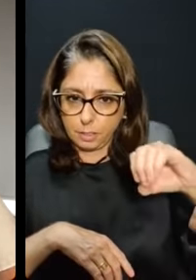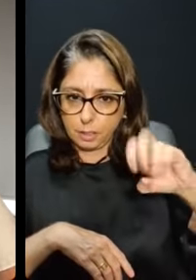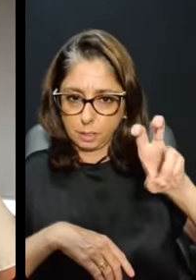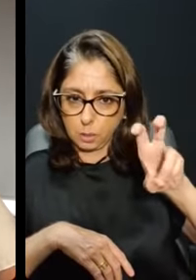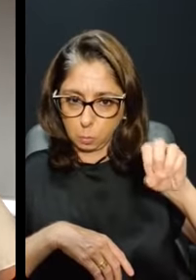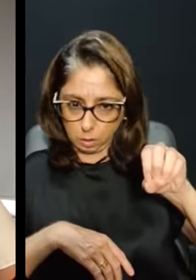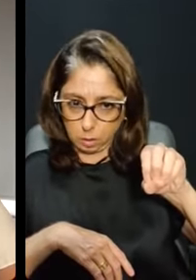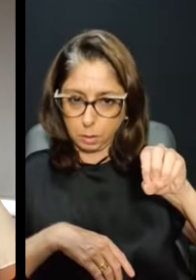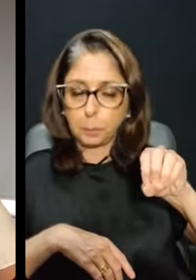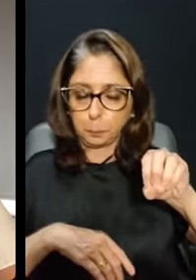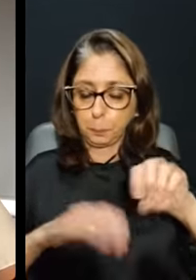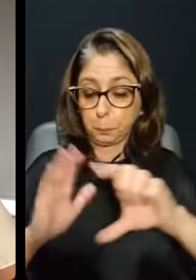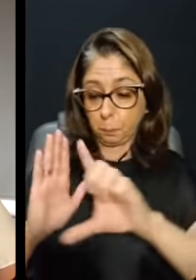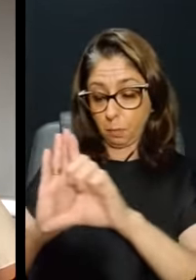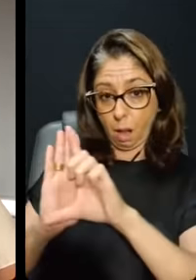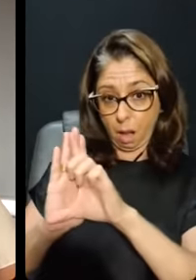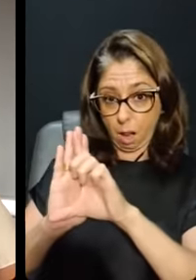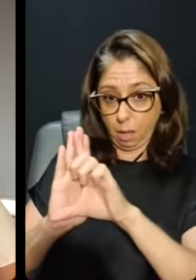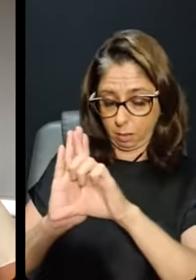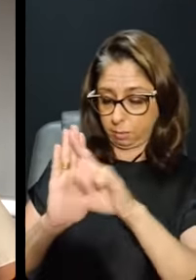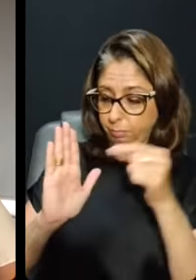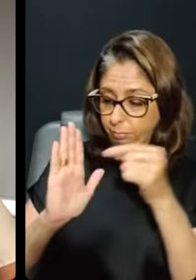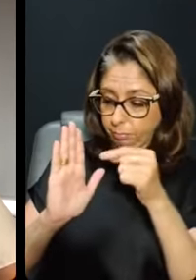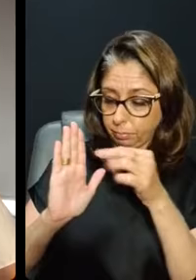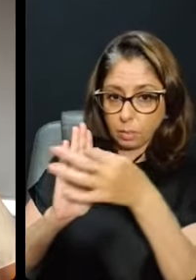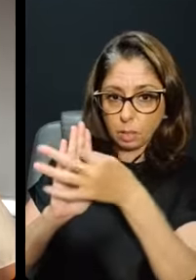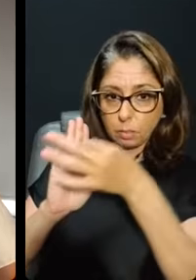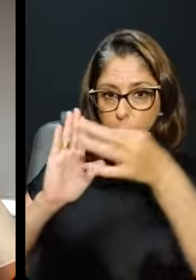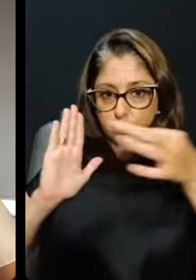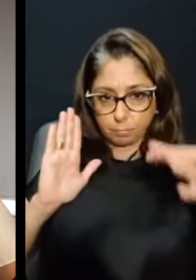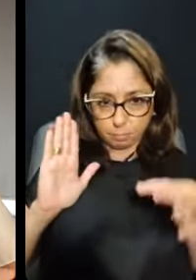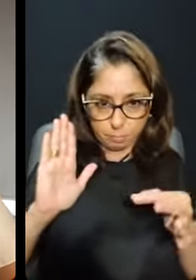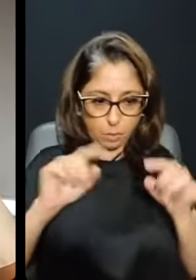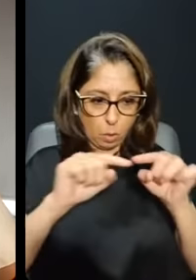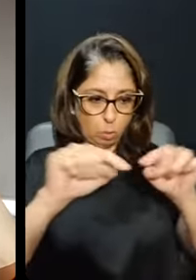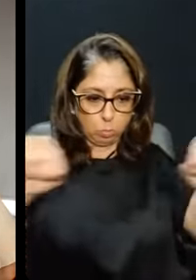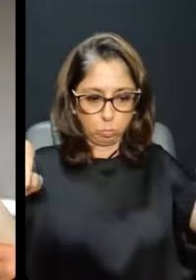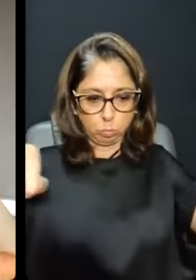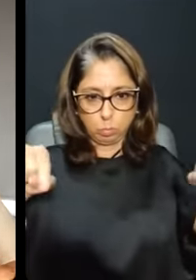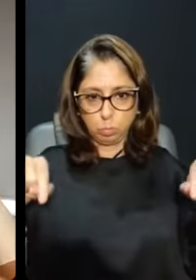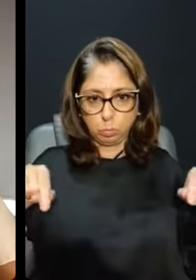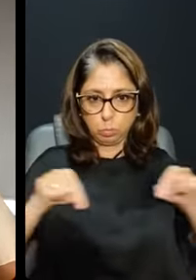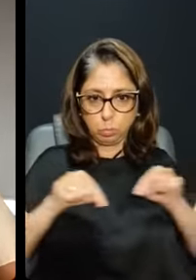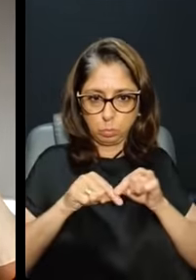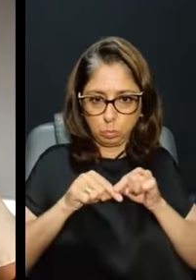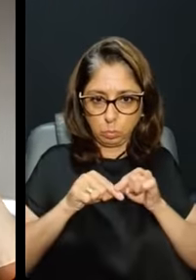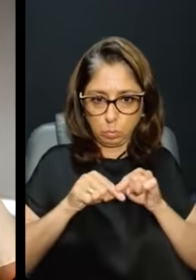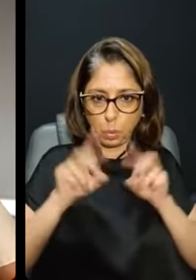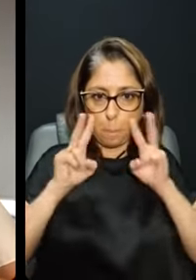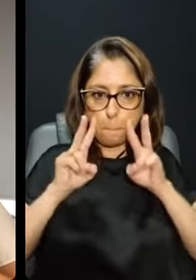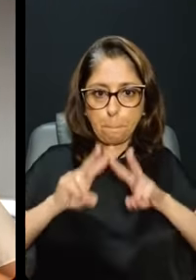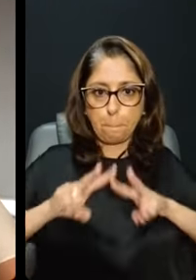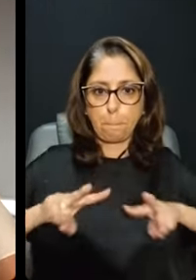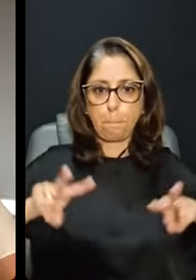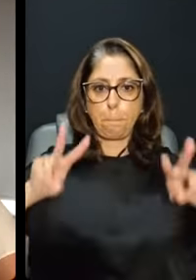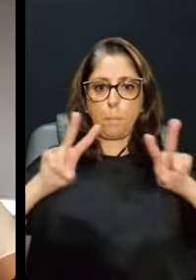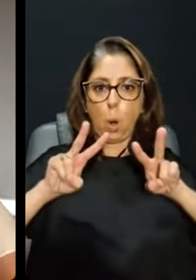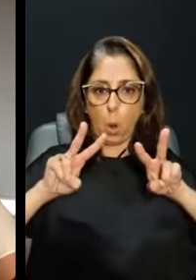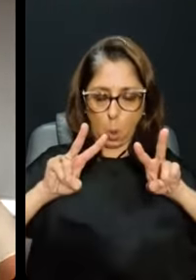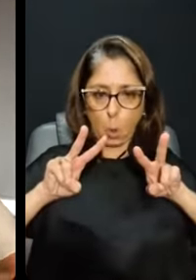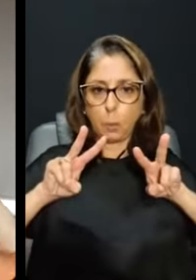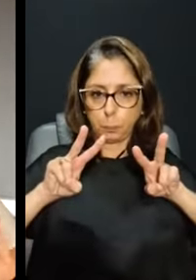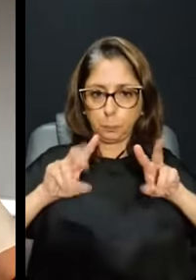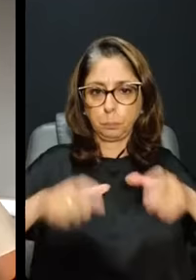existe um lugar que fala sobre o campo de visão, o quanto você consegue, sendo uma pessoa em cadeira de rodas,